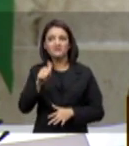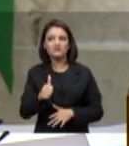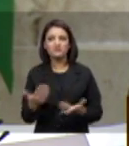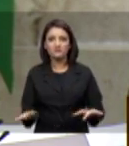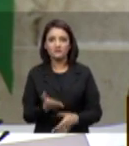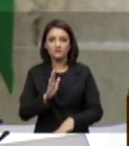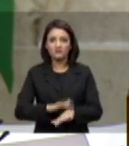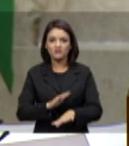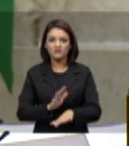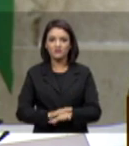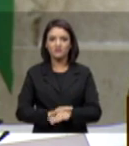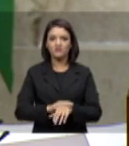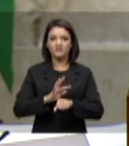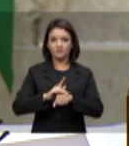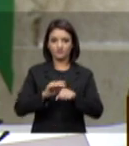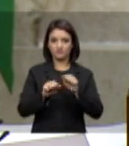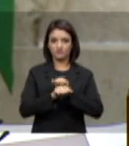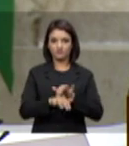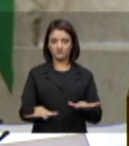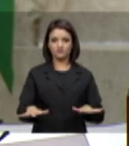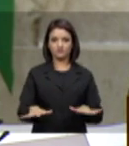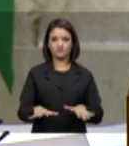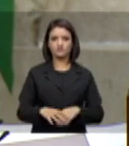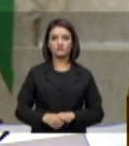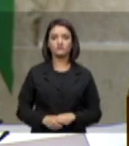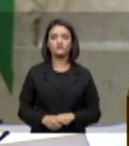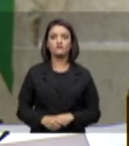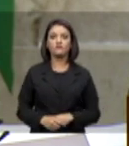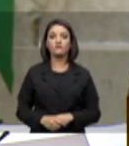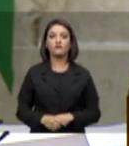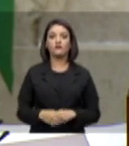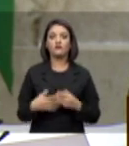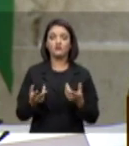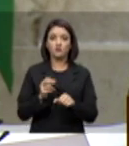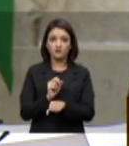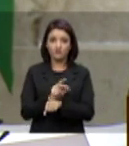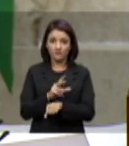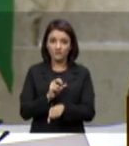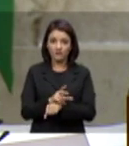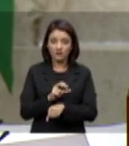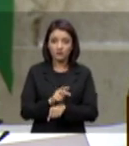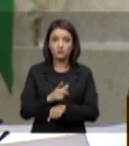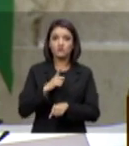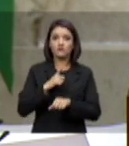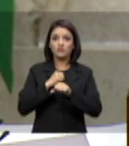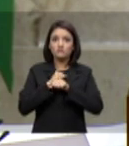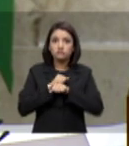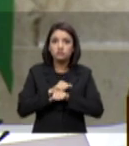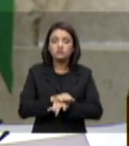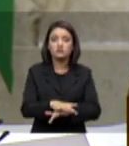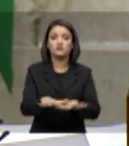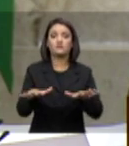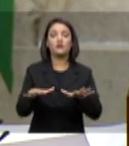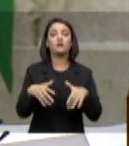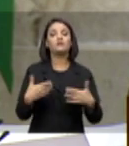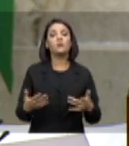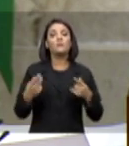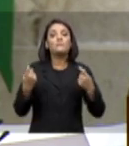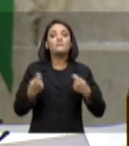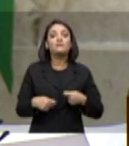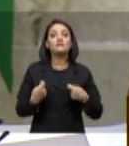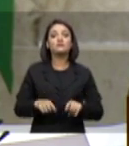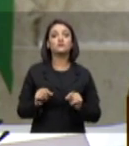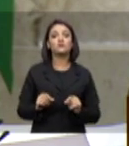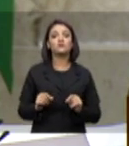a ocorrência deste vírus a circulação desse vírus exige